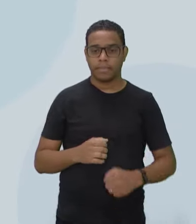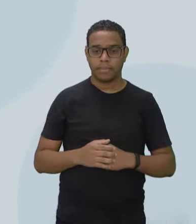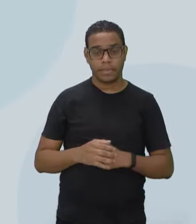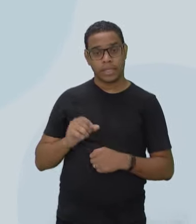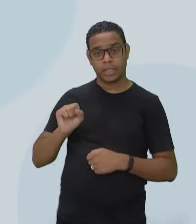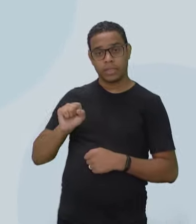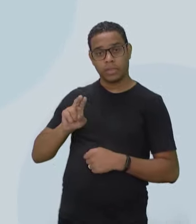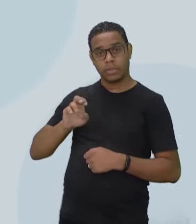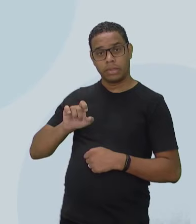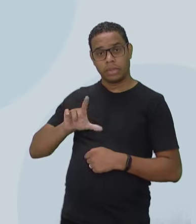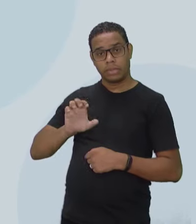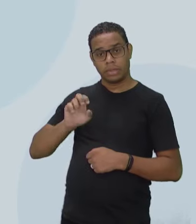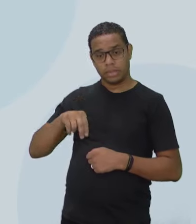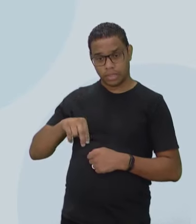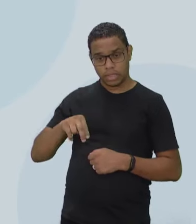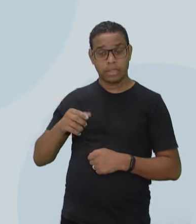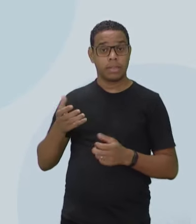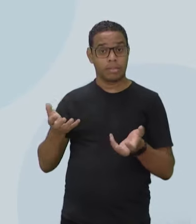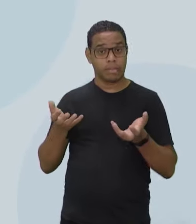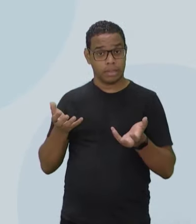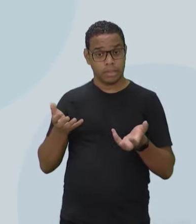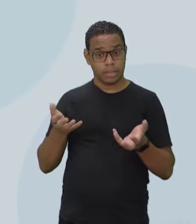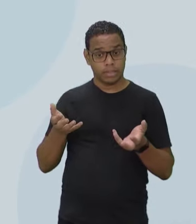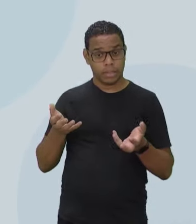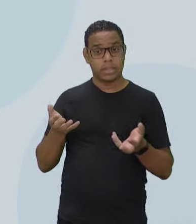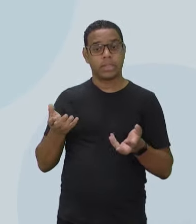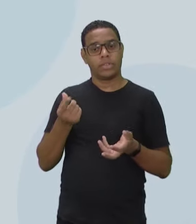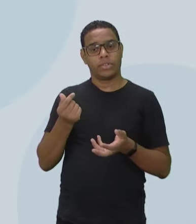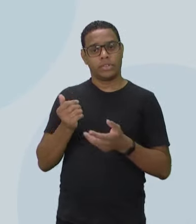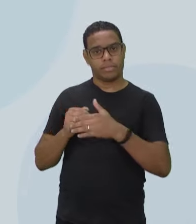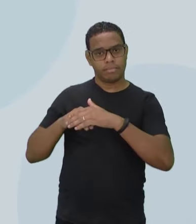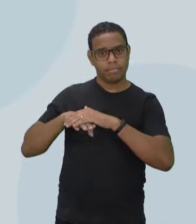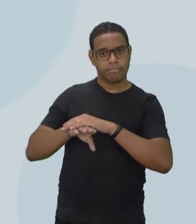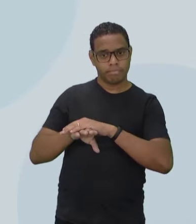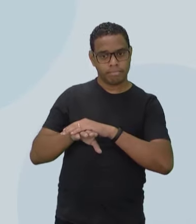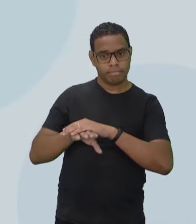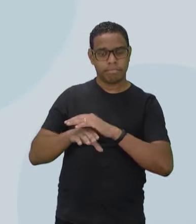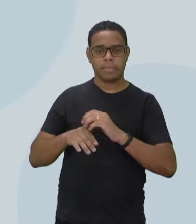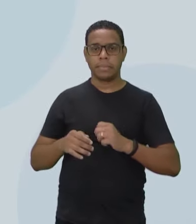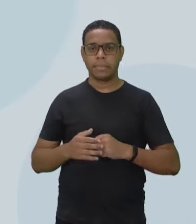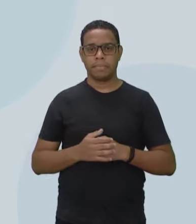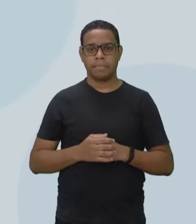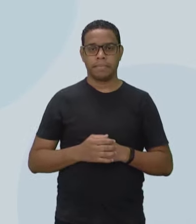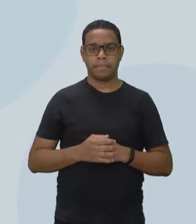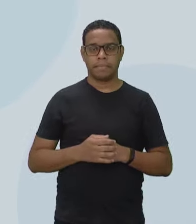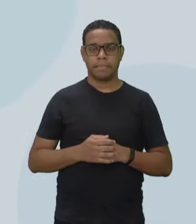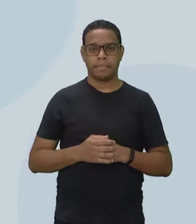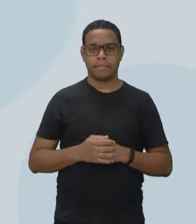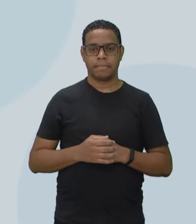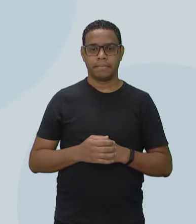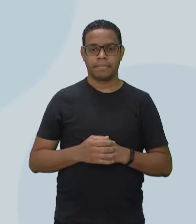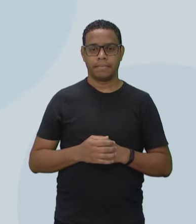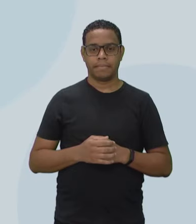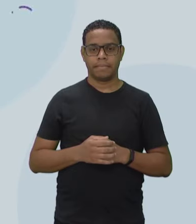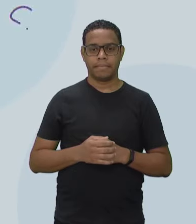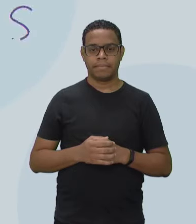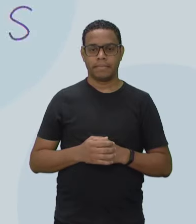E a Suelen, ela queria guardar dinheiro